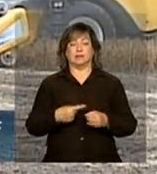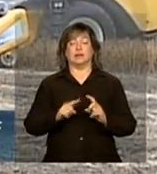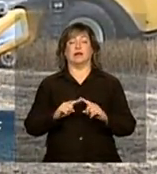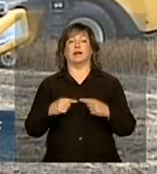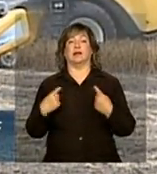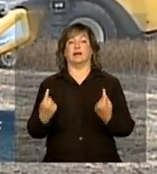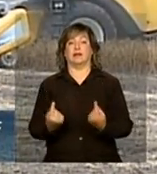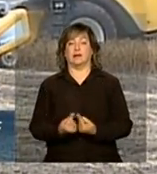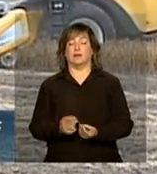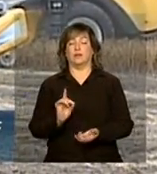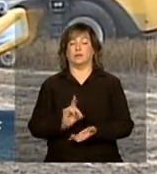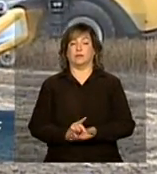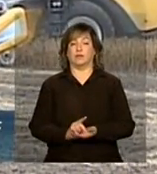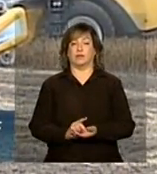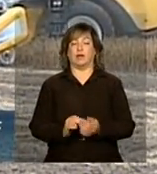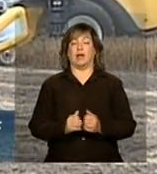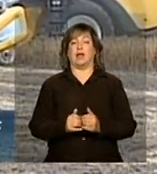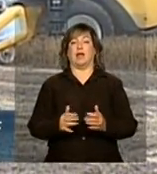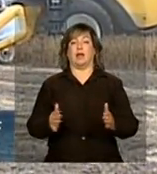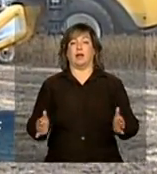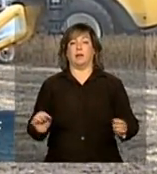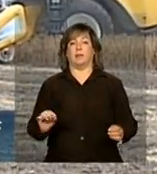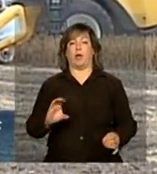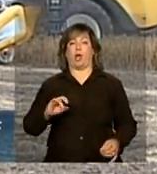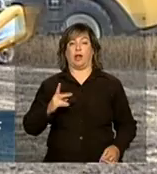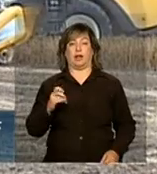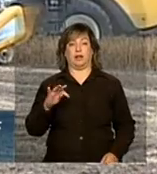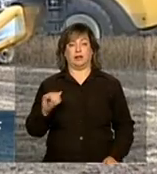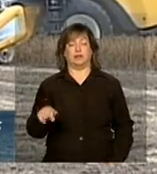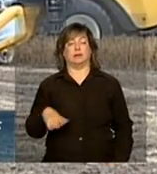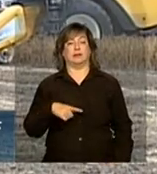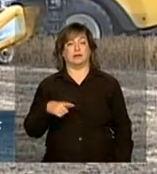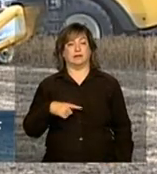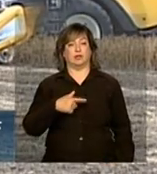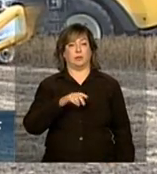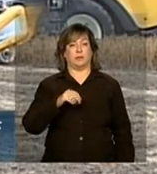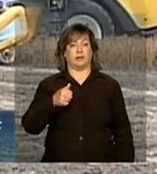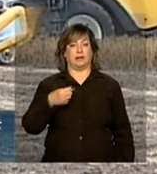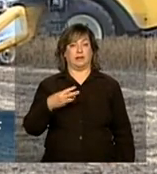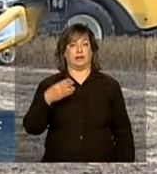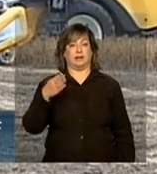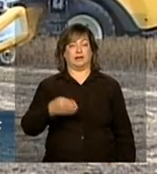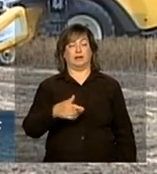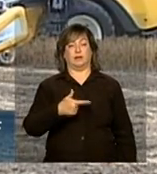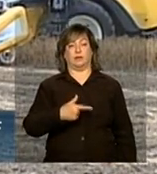cerimônia oficial de abertura da colheita da safra 2013-2014